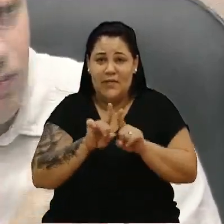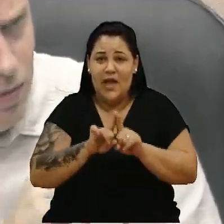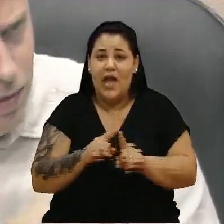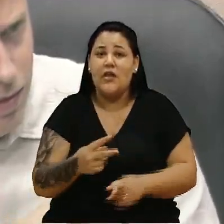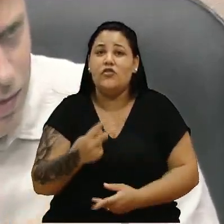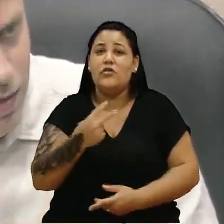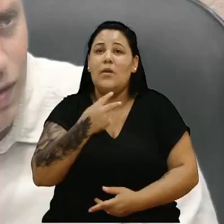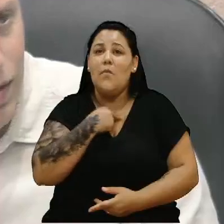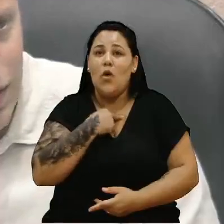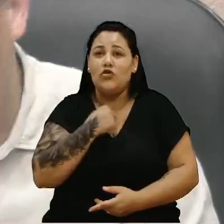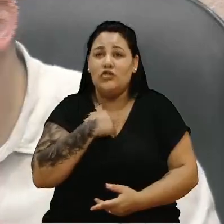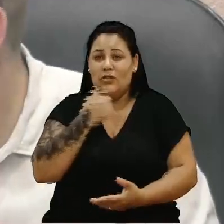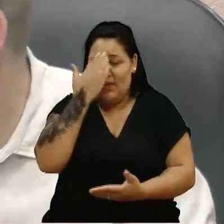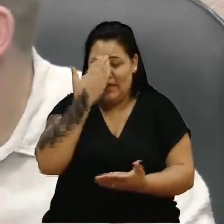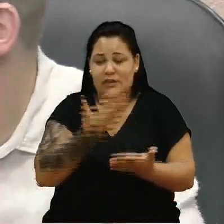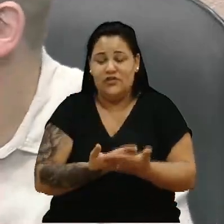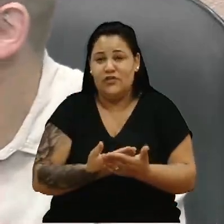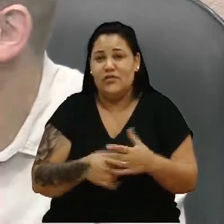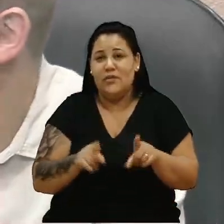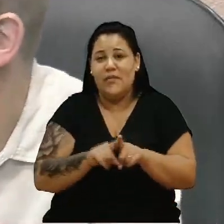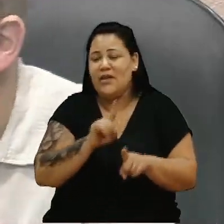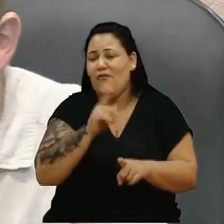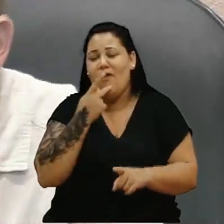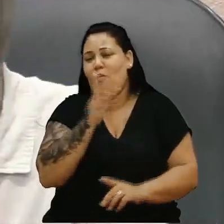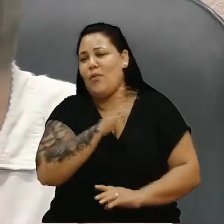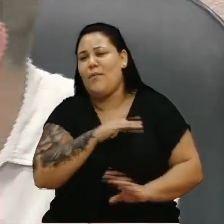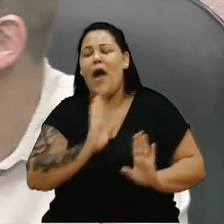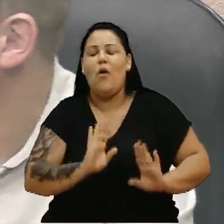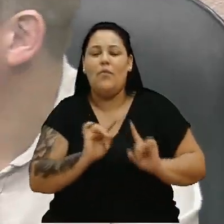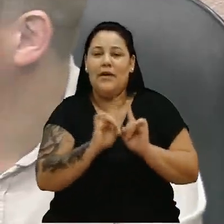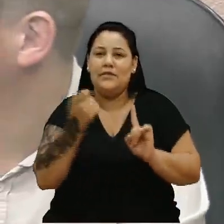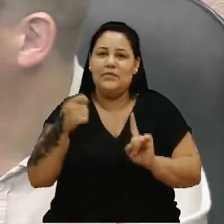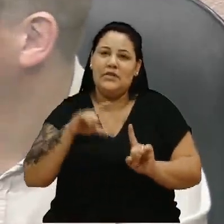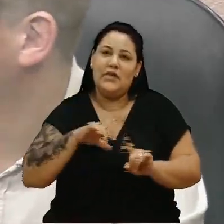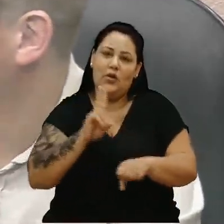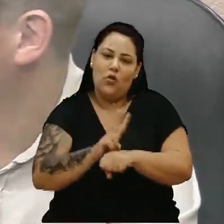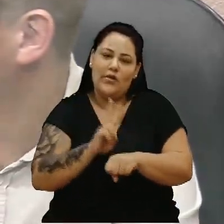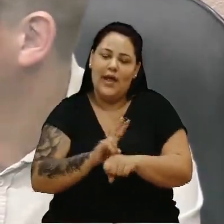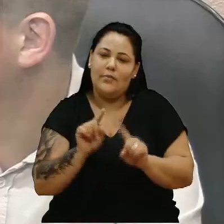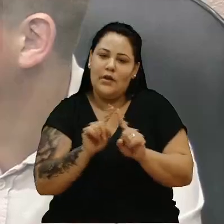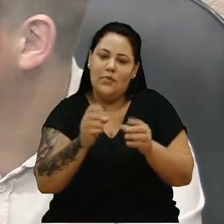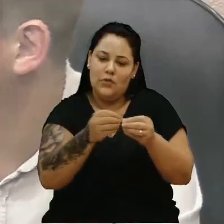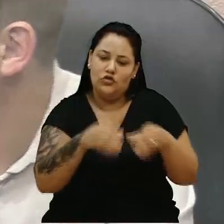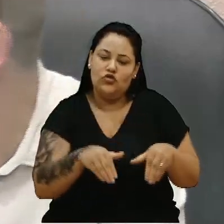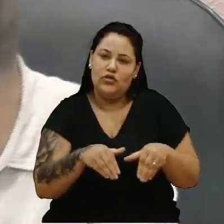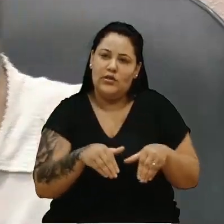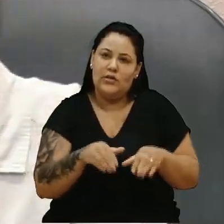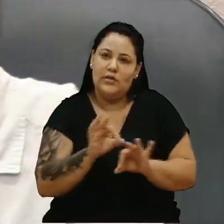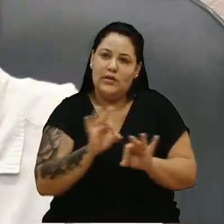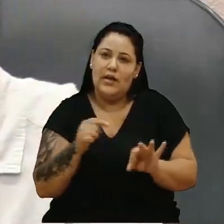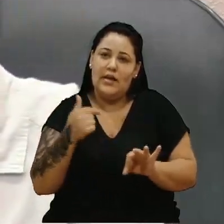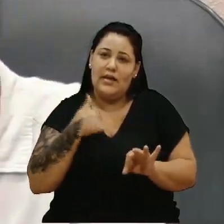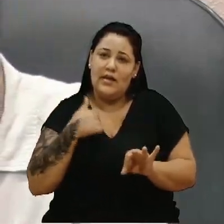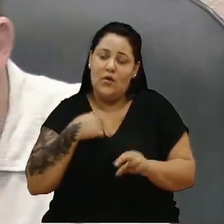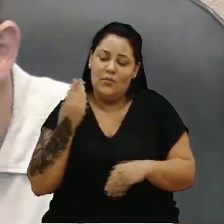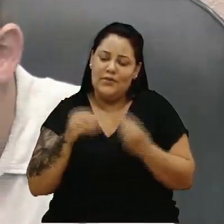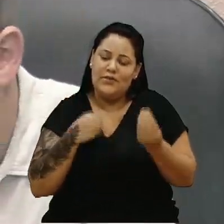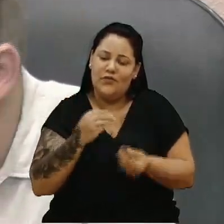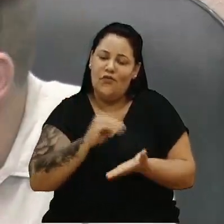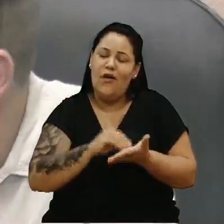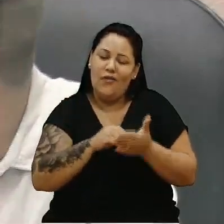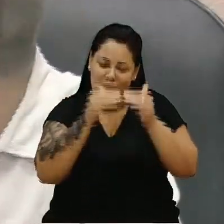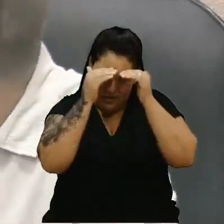pode... E acredito que ele falou sem pensar, né, mas a gente tem que ter cuidado com essas coisas para não ferir ninguém. E eu, particularmente, me sinto desrespeitada quando eu